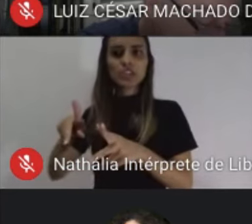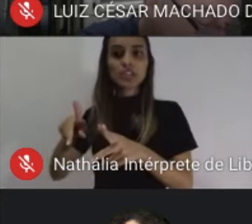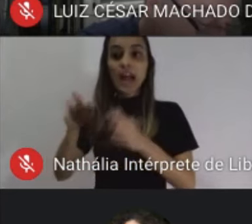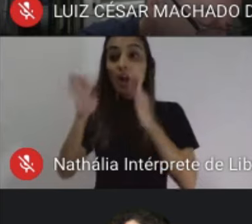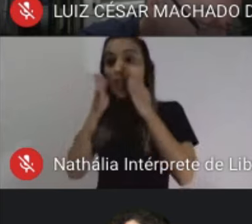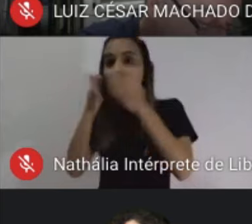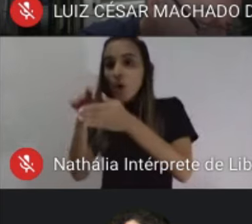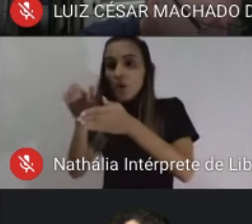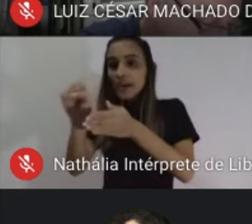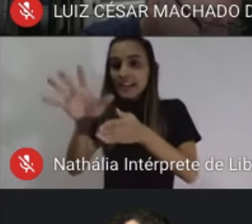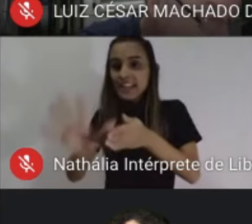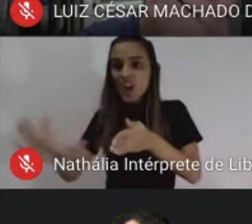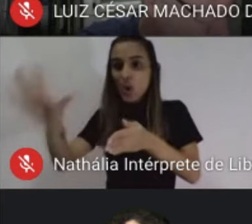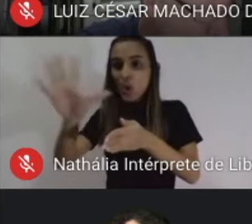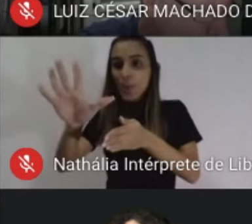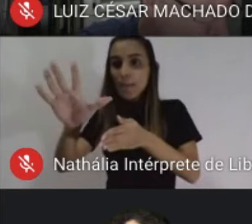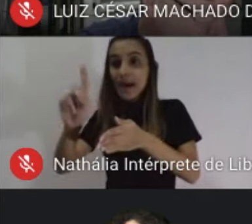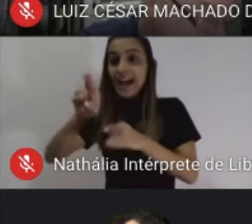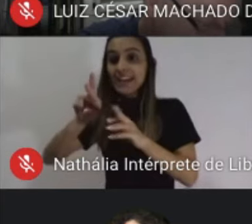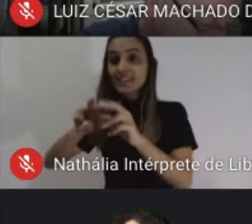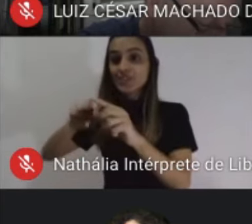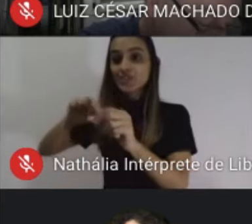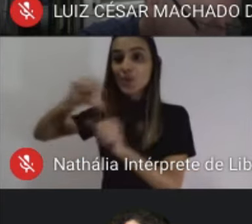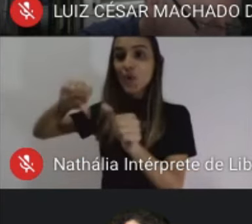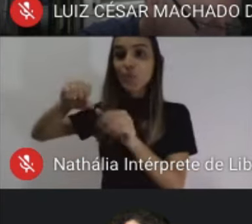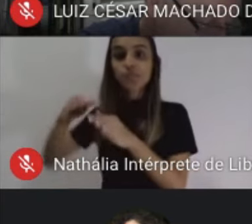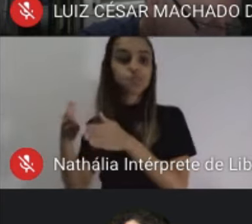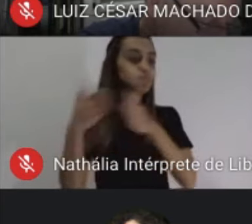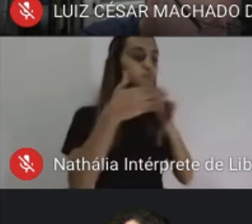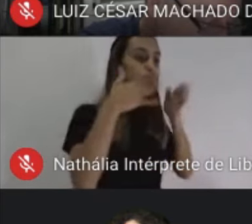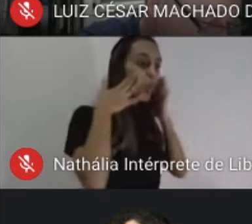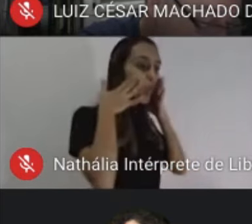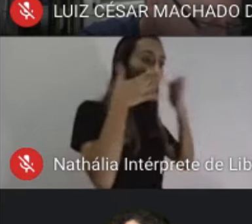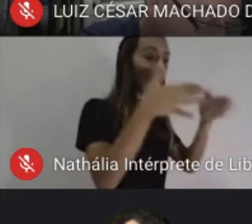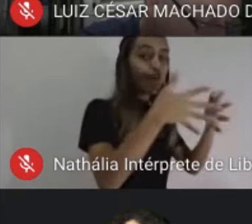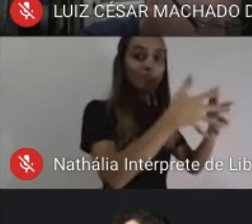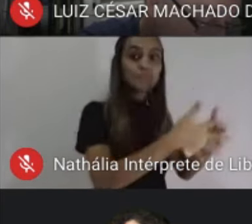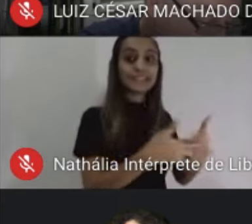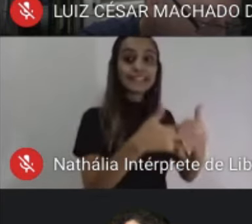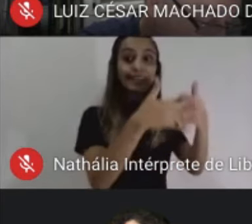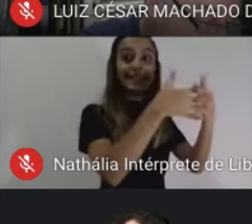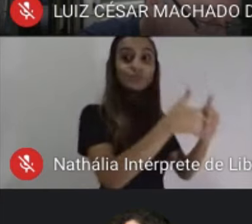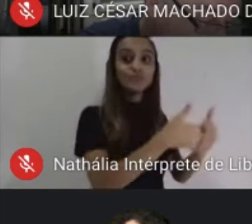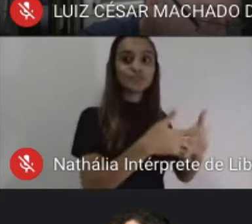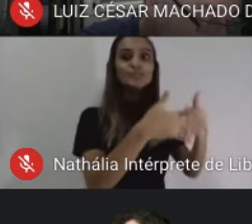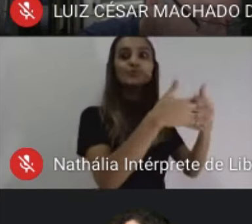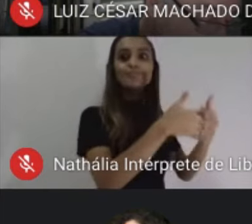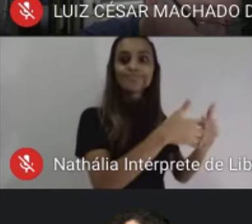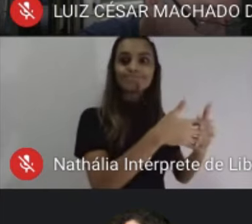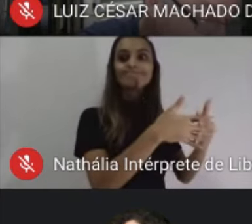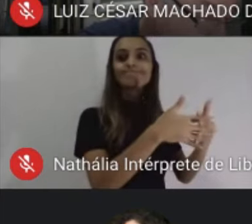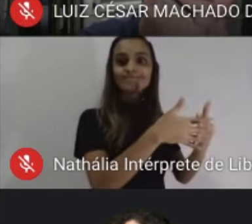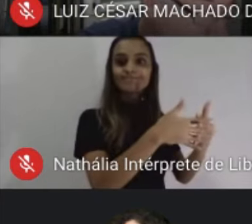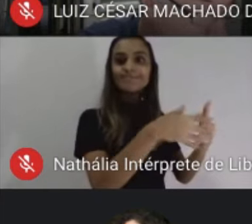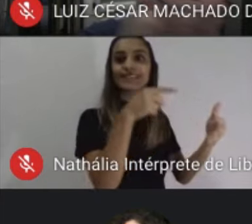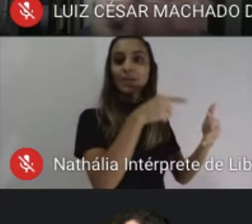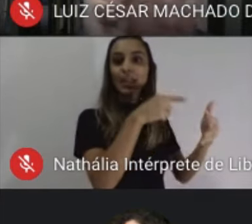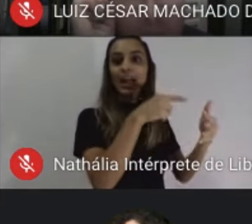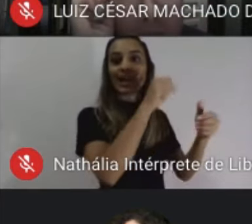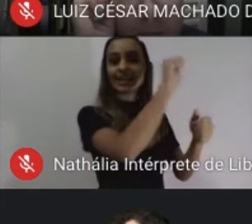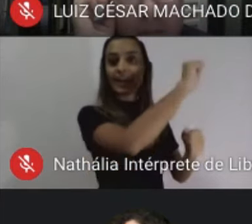o National Security Act de 1948, que já tem essa linguagem. Quem trata muito bem disso é o professor Arnold Dalhousie, porque ele vai